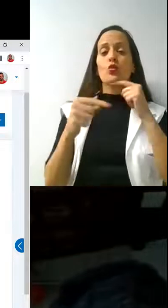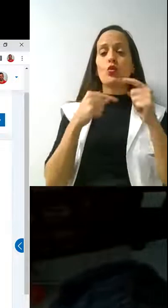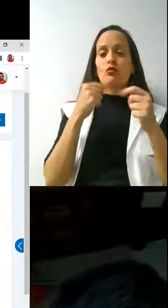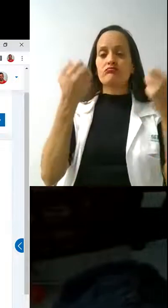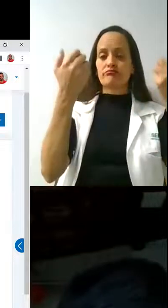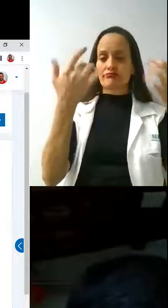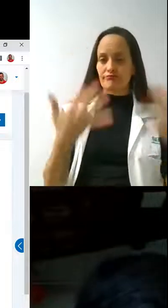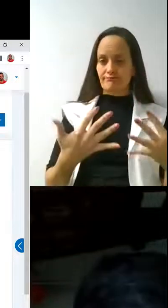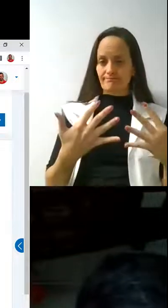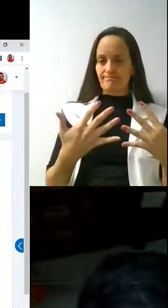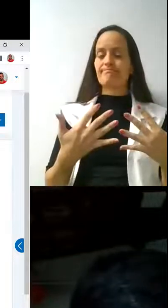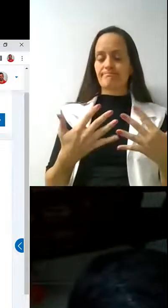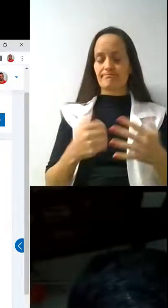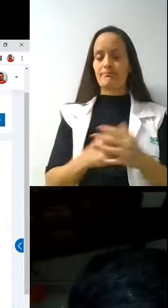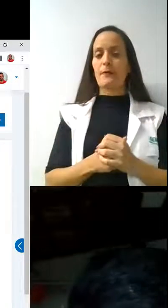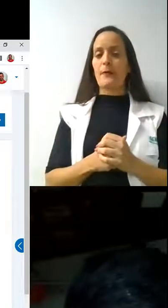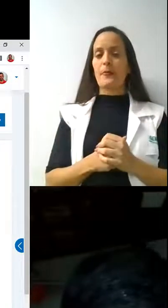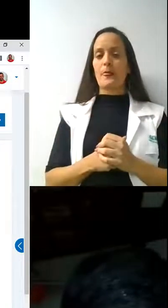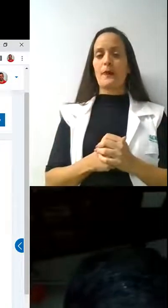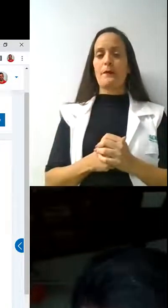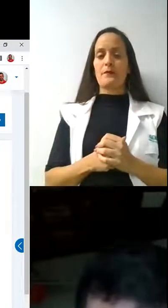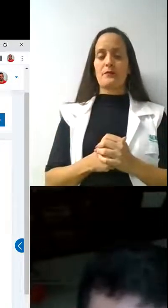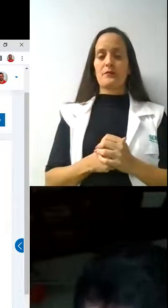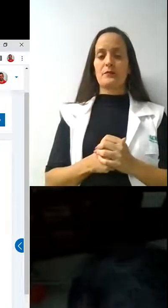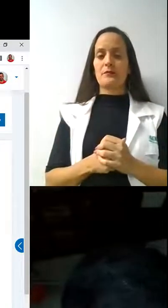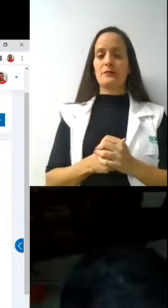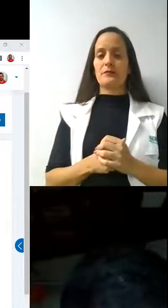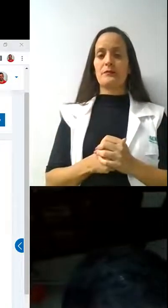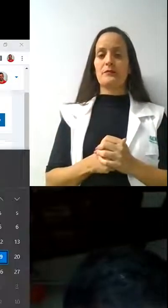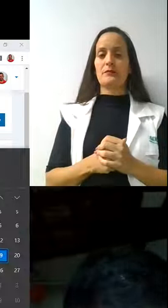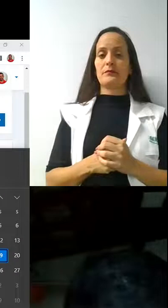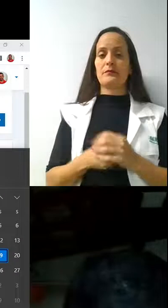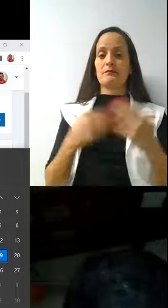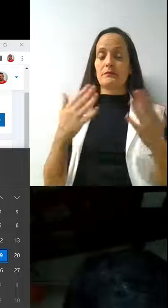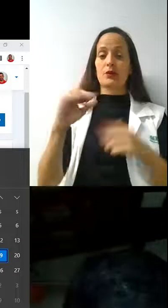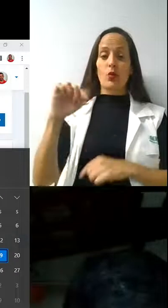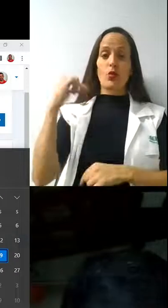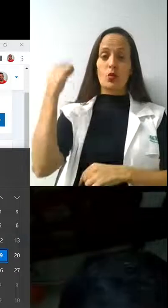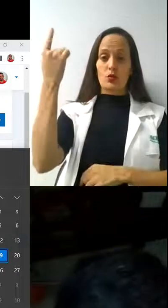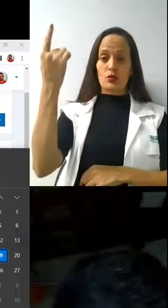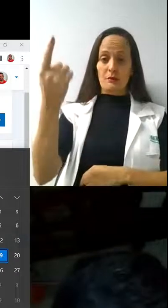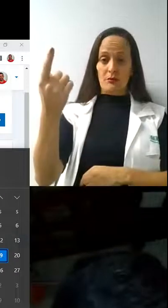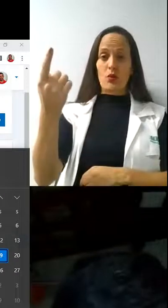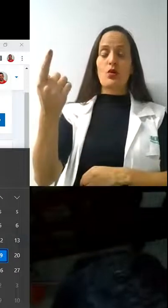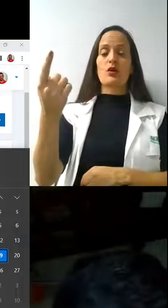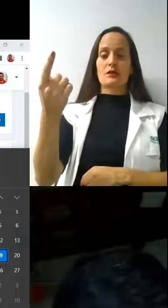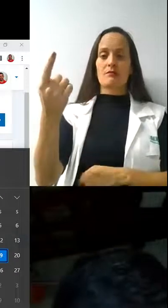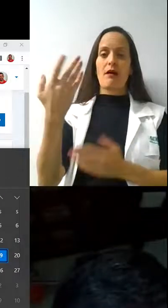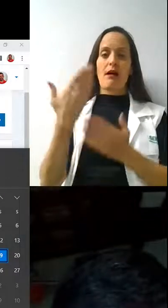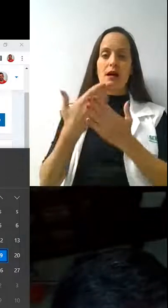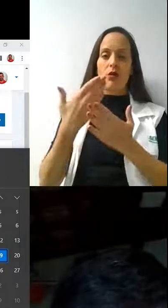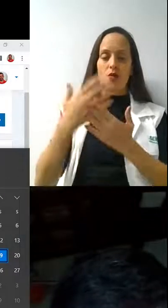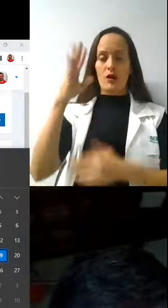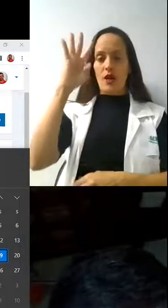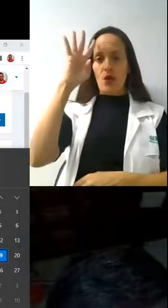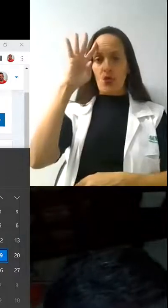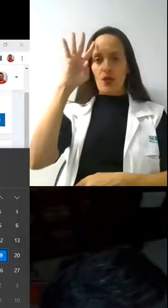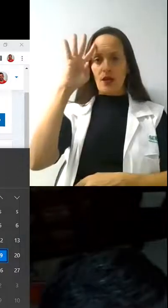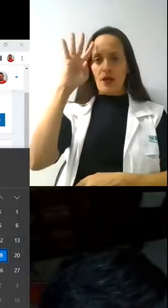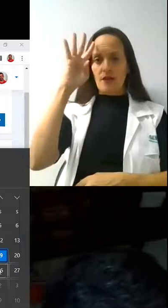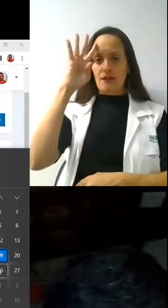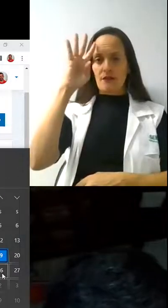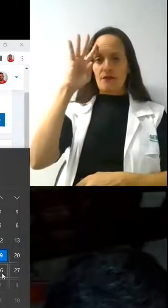respeito dela, certo? Então, assim, na próxima web do dia 24, né? Então, nossas webs geralmente acontecem